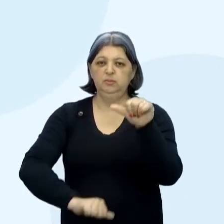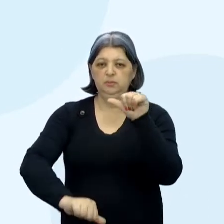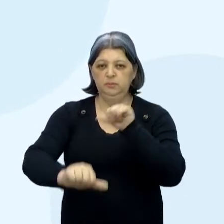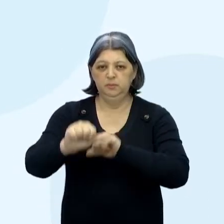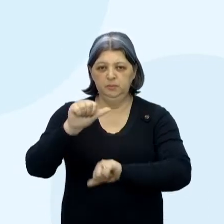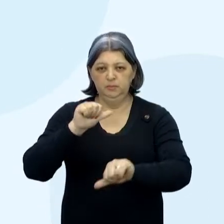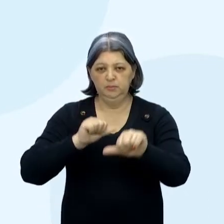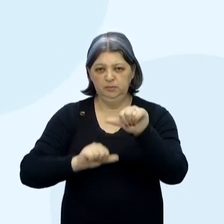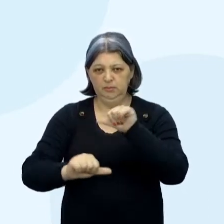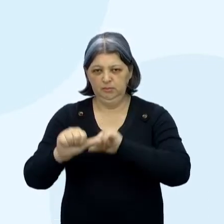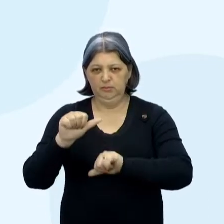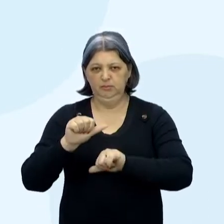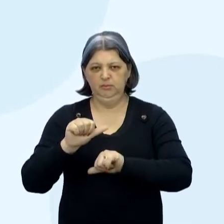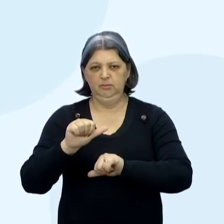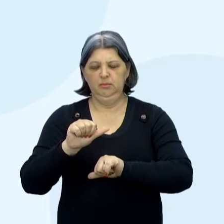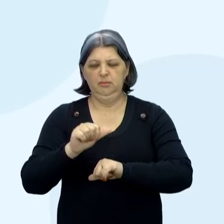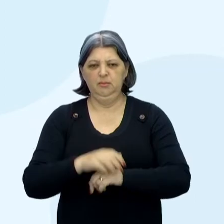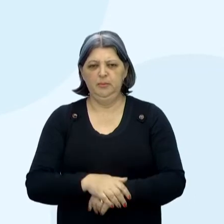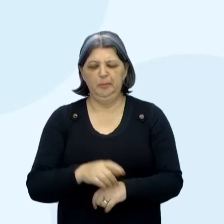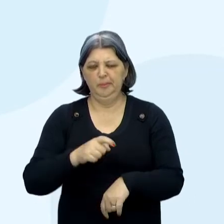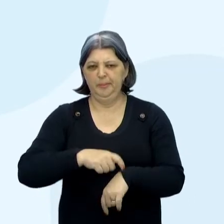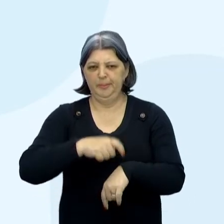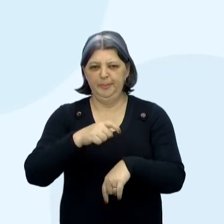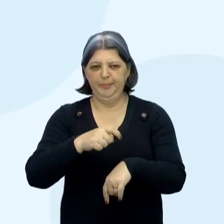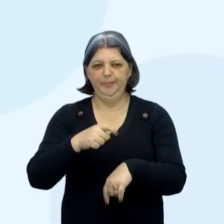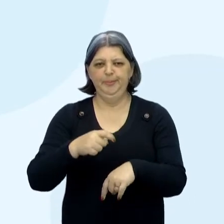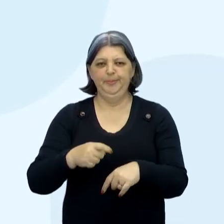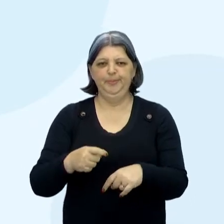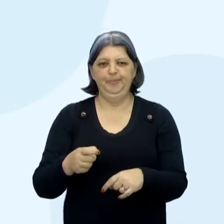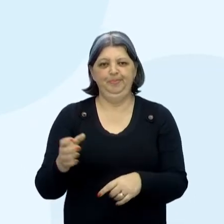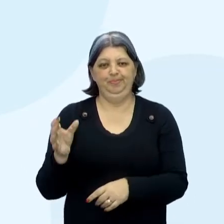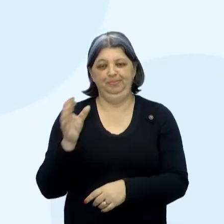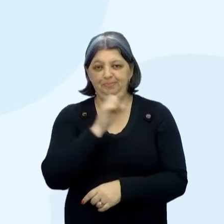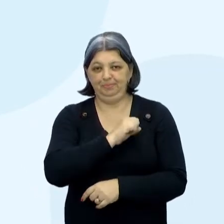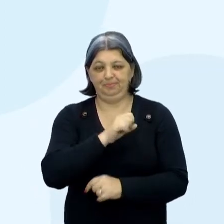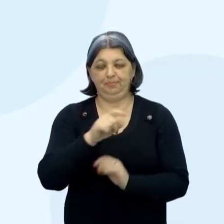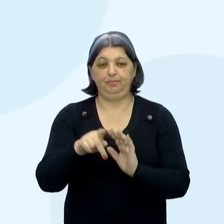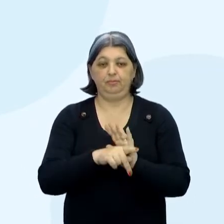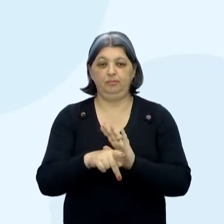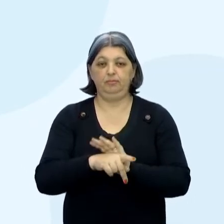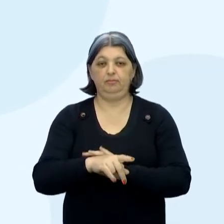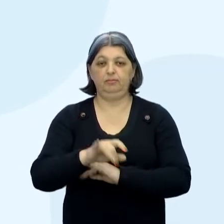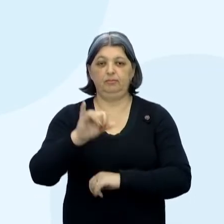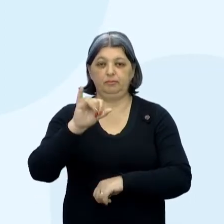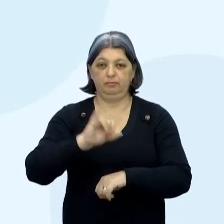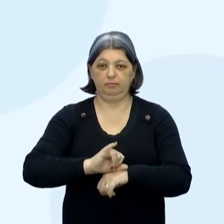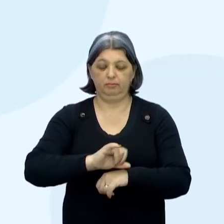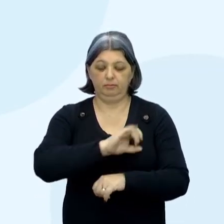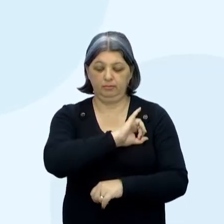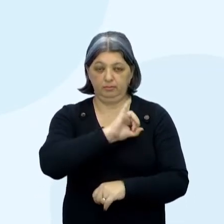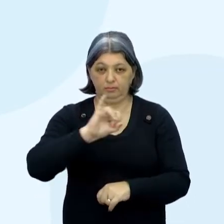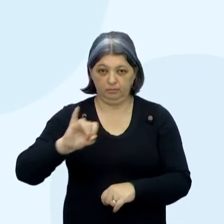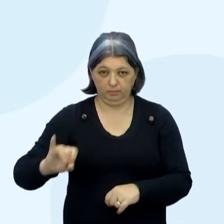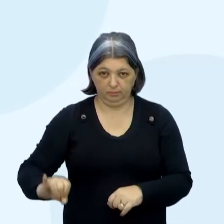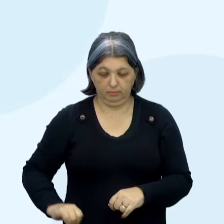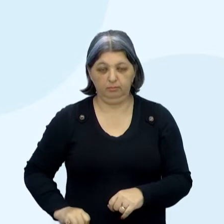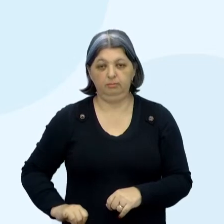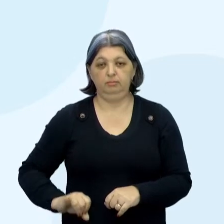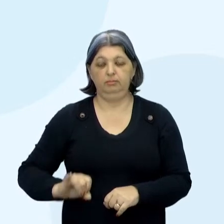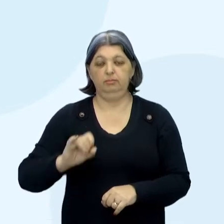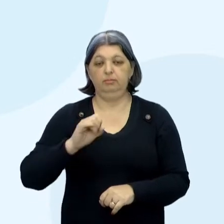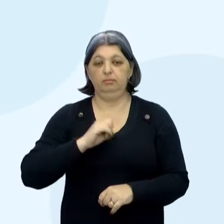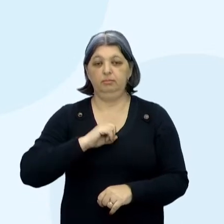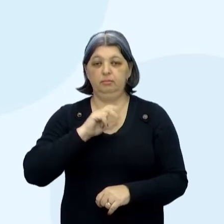mais, nada menos, de uma hora para outra, na capital de um grande império internacional, que é o Império